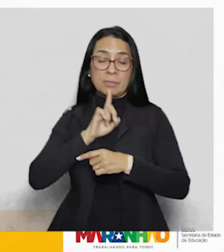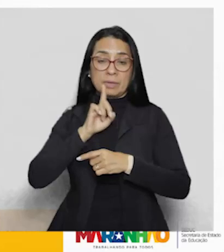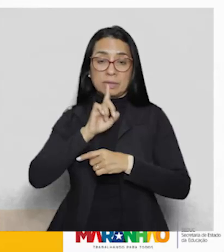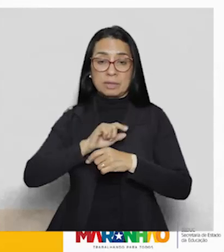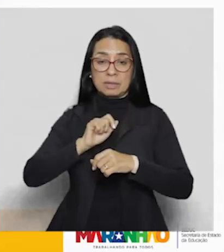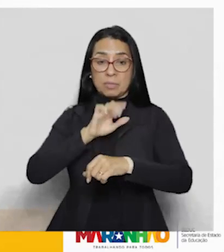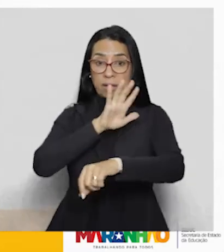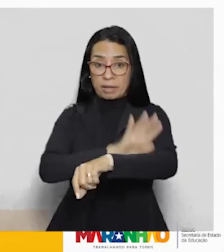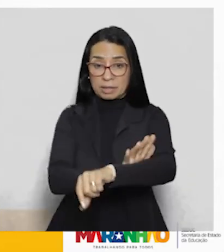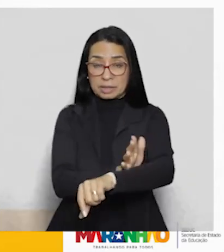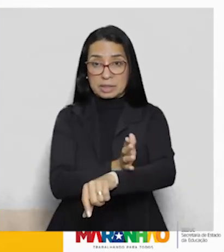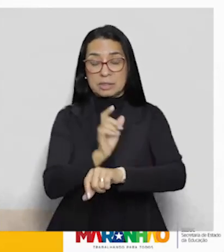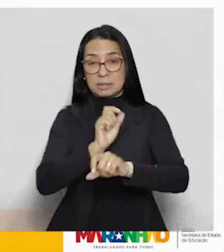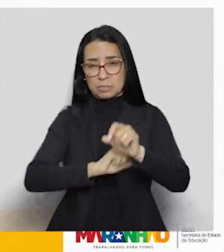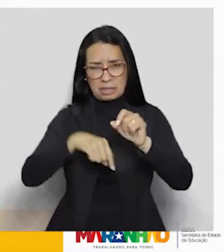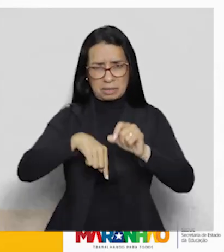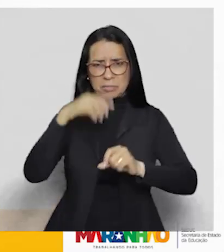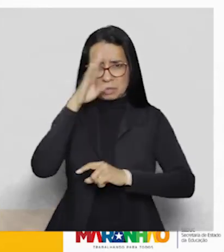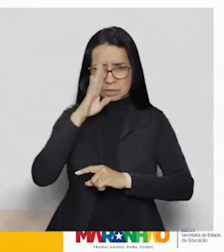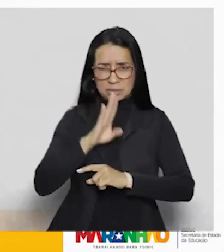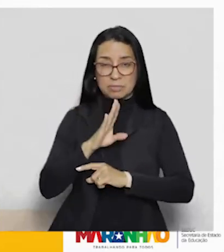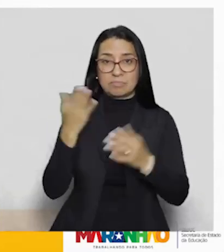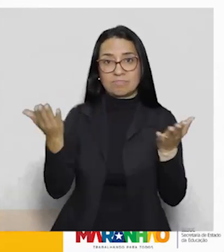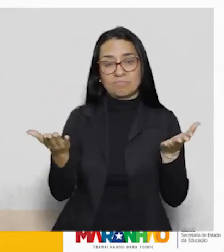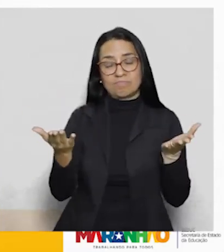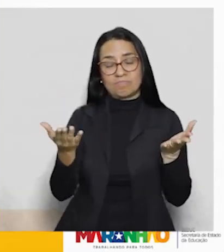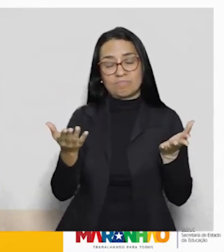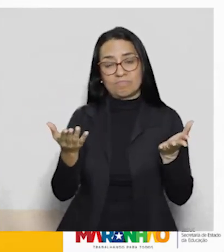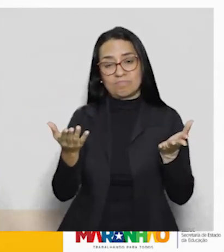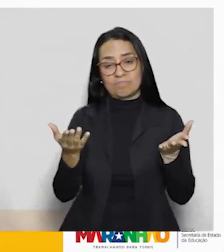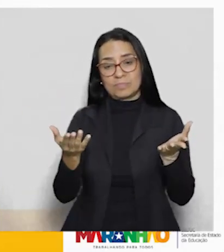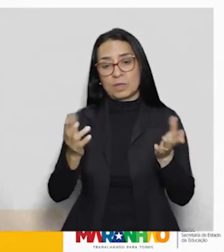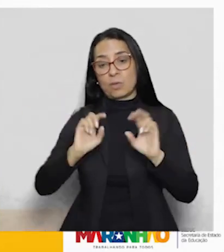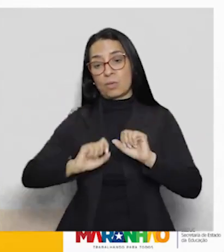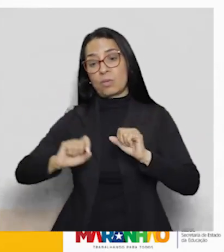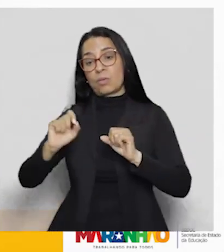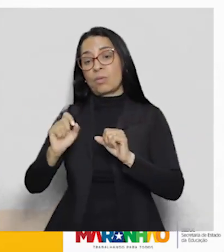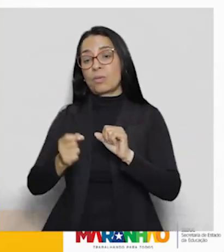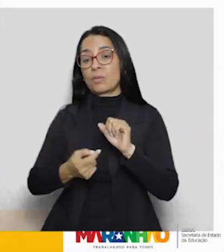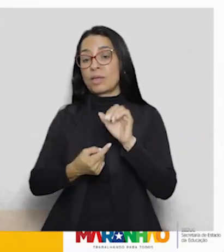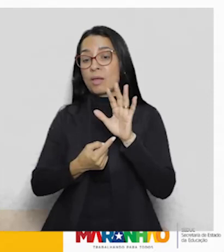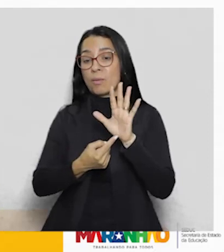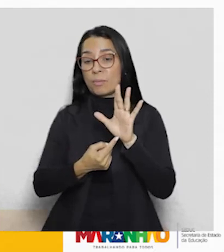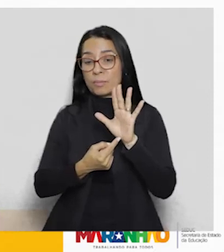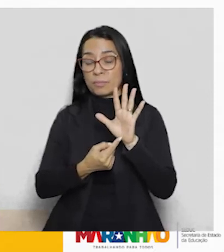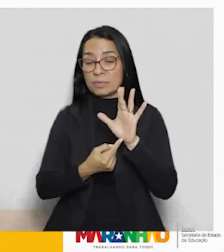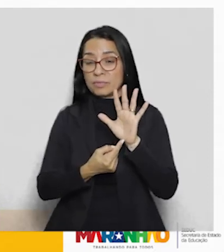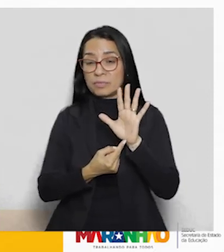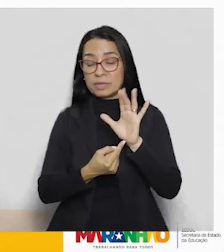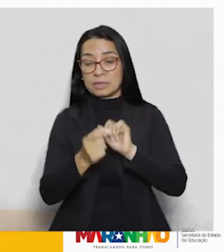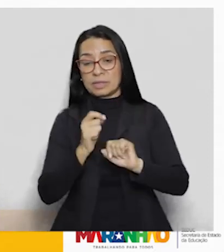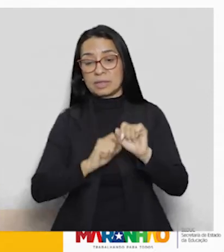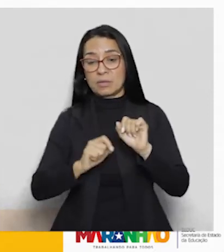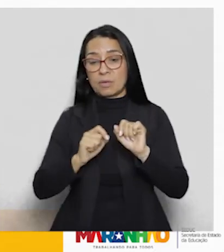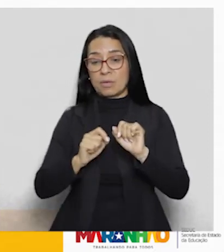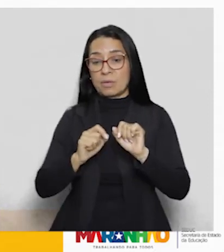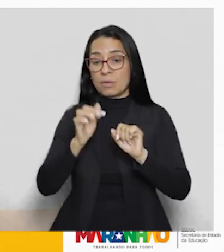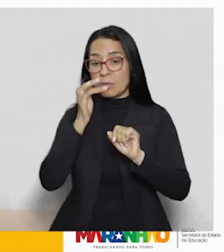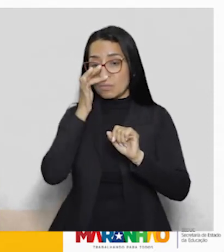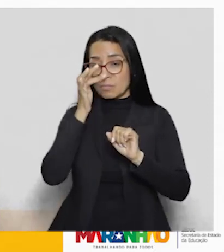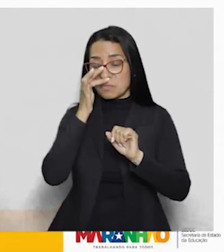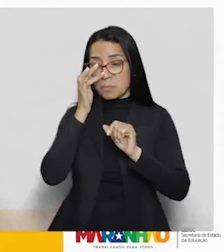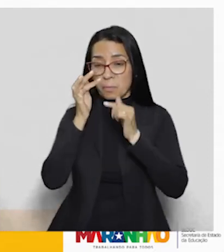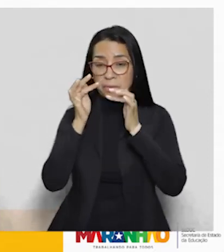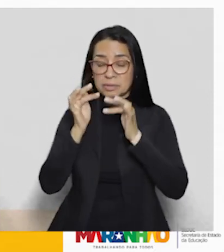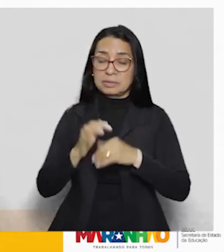vamos deixar o tom de ironia para a gente perceber. E aí ele coloca uma vela com um arranjo de flores e a vela queima a